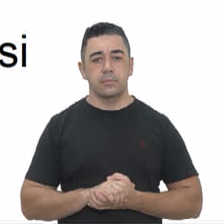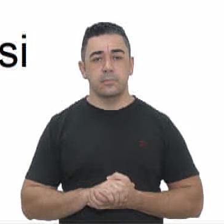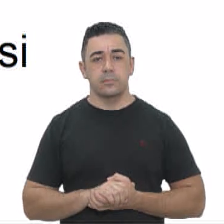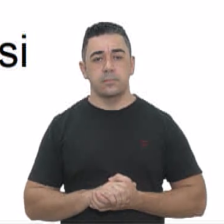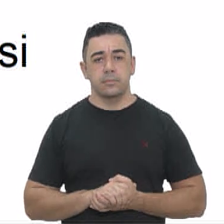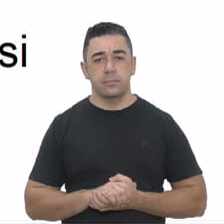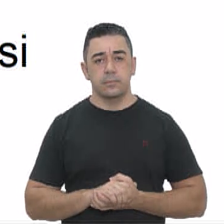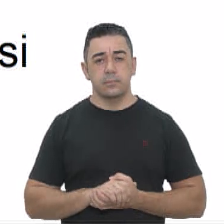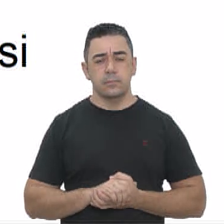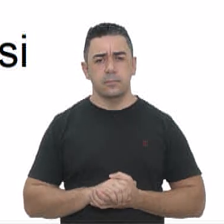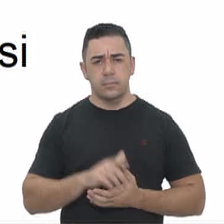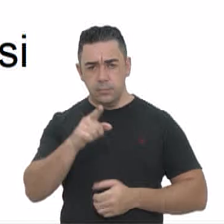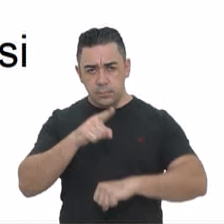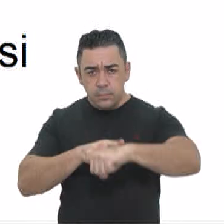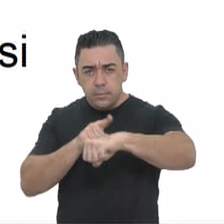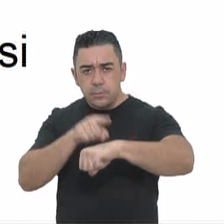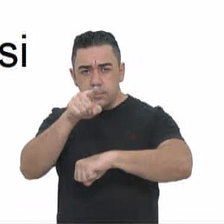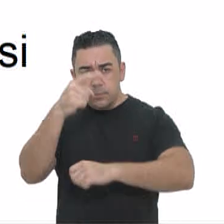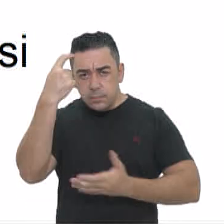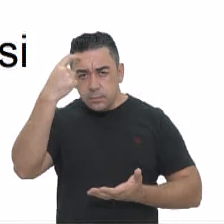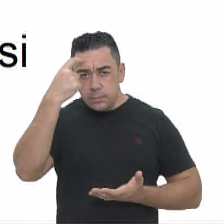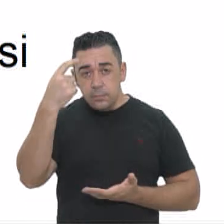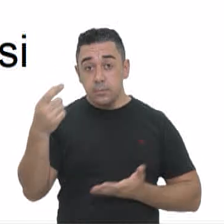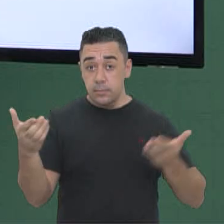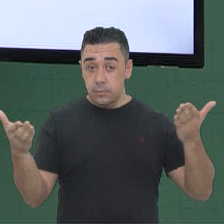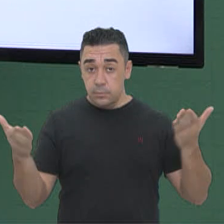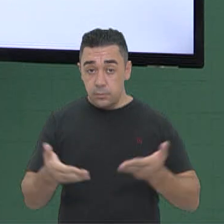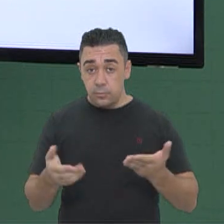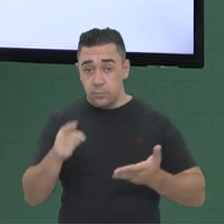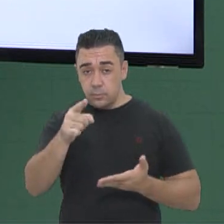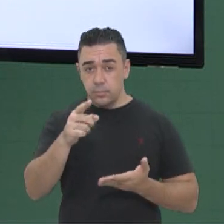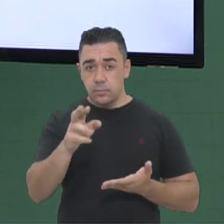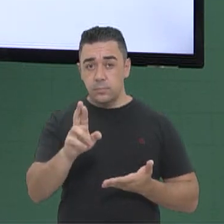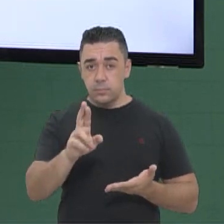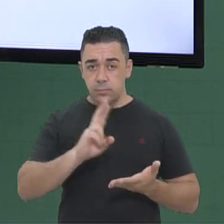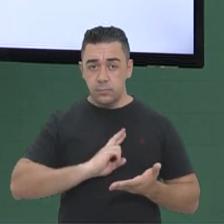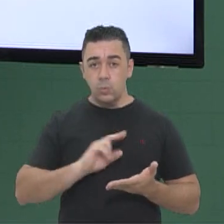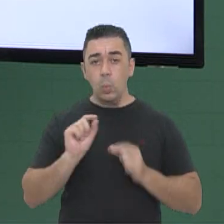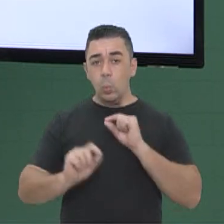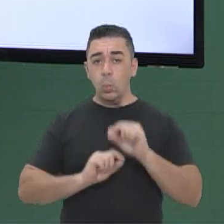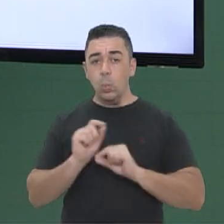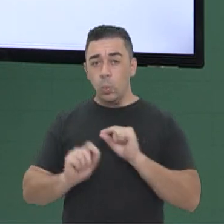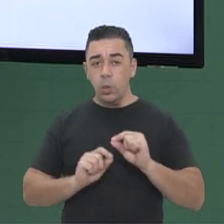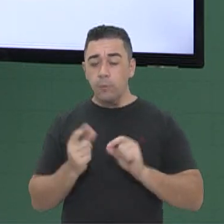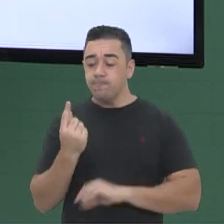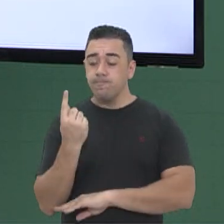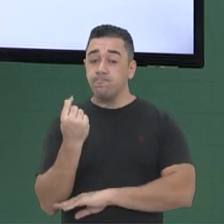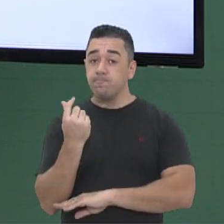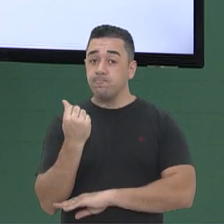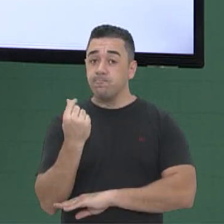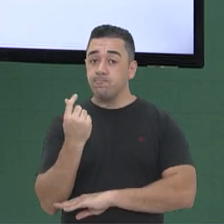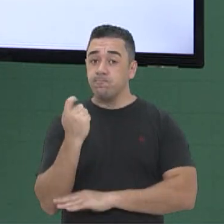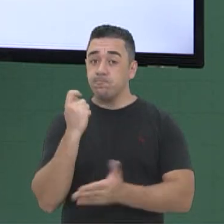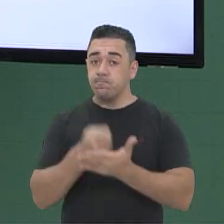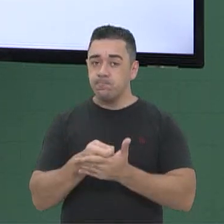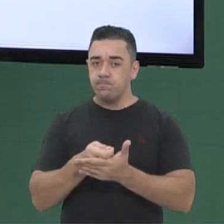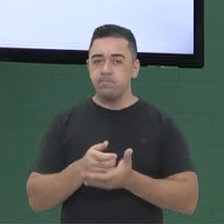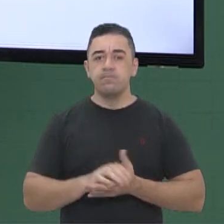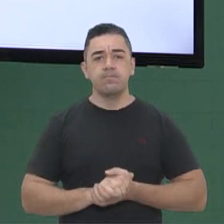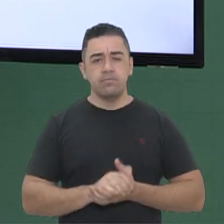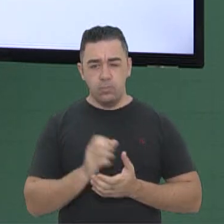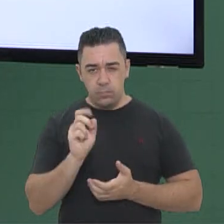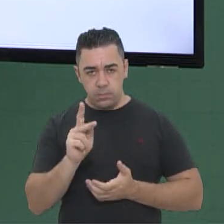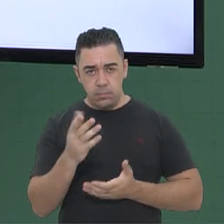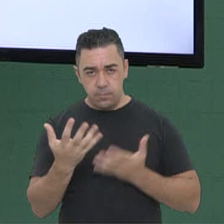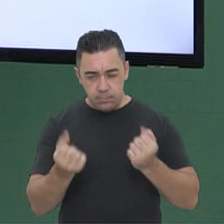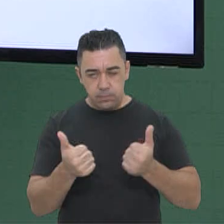sitio. Vou dar mais um tempo para vocês pensarem. Agora, a respeito do preço, ok? Vamos